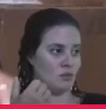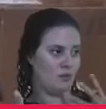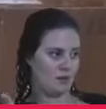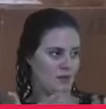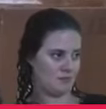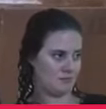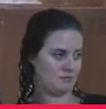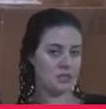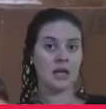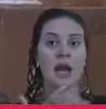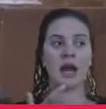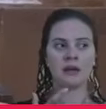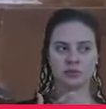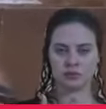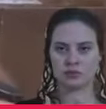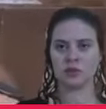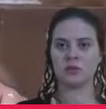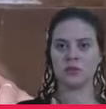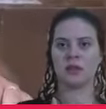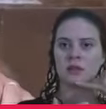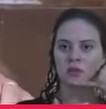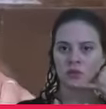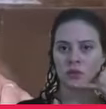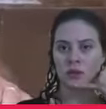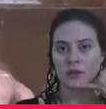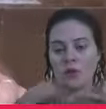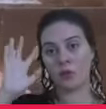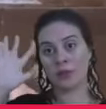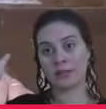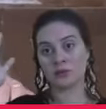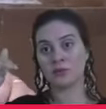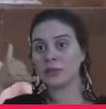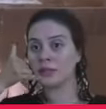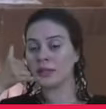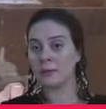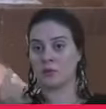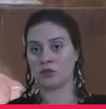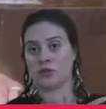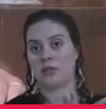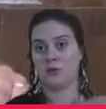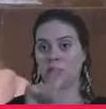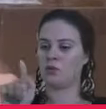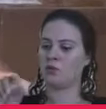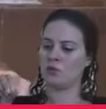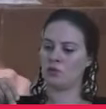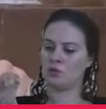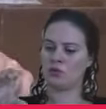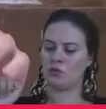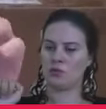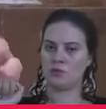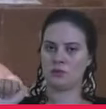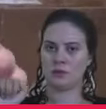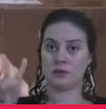afastou uns 15 metros para ligar e eu resolvi ligar para o general Gonçalves Dias então ministro César gabinete de segurança